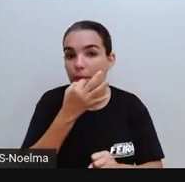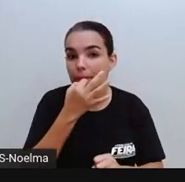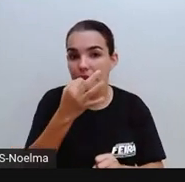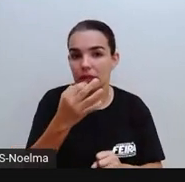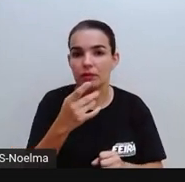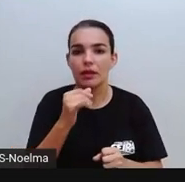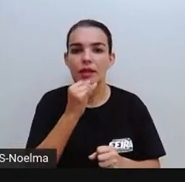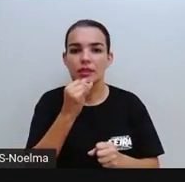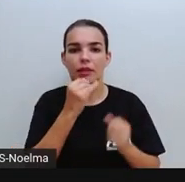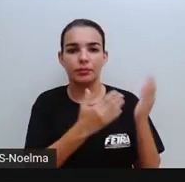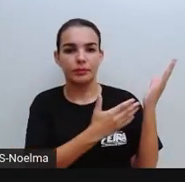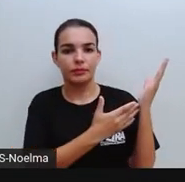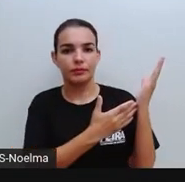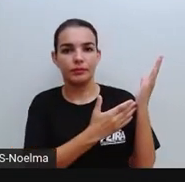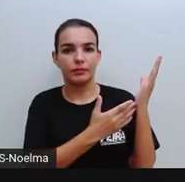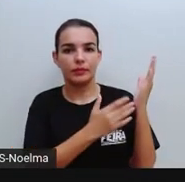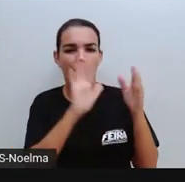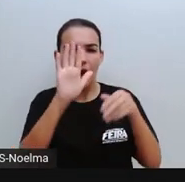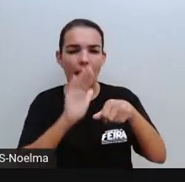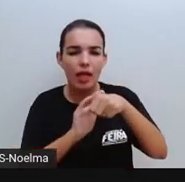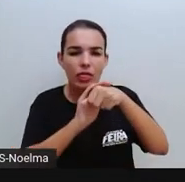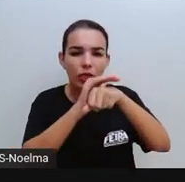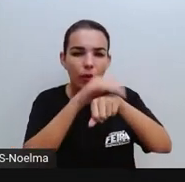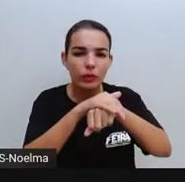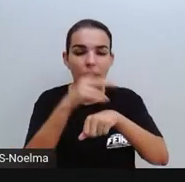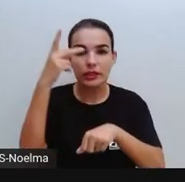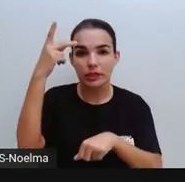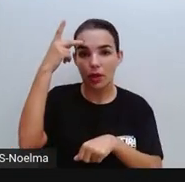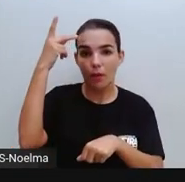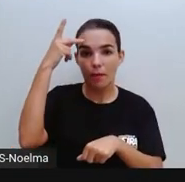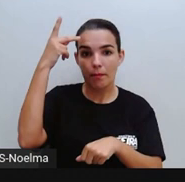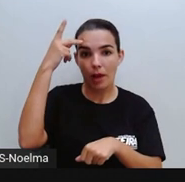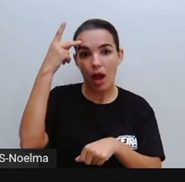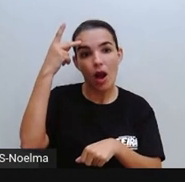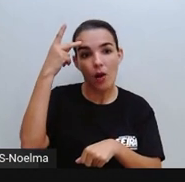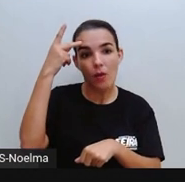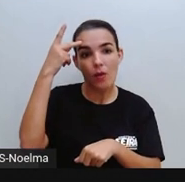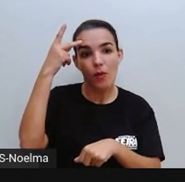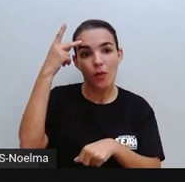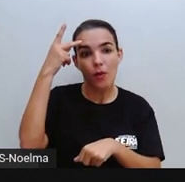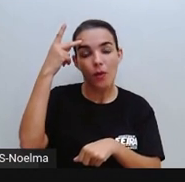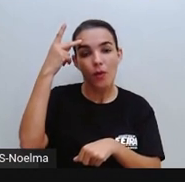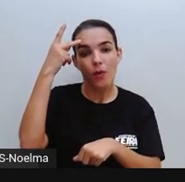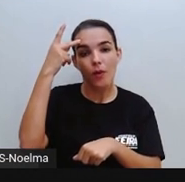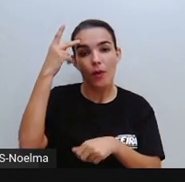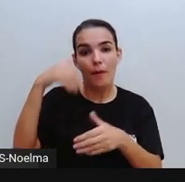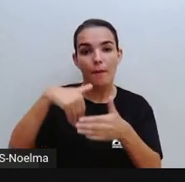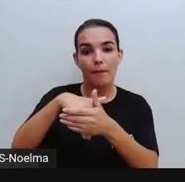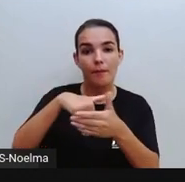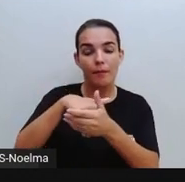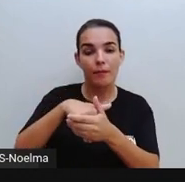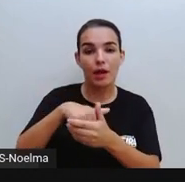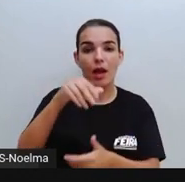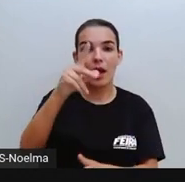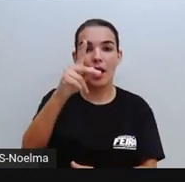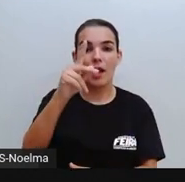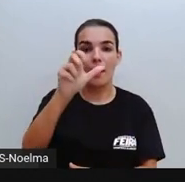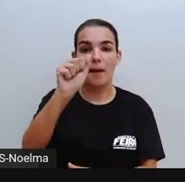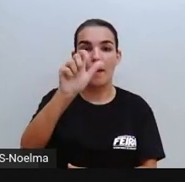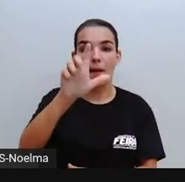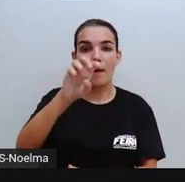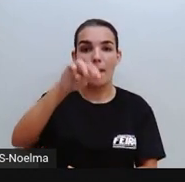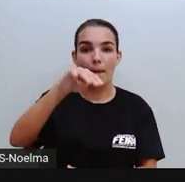São Paulo e Palmeiras disputam vaga na final do Brasileirão E aí ele fala aqui embaixo